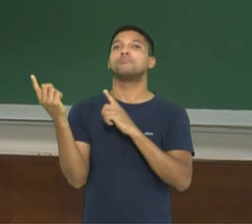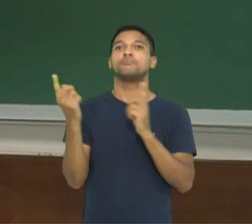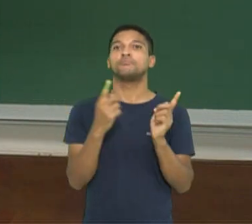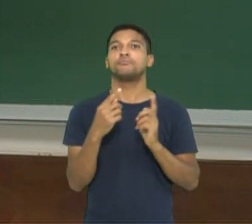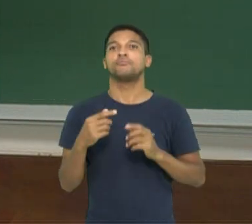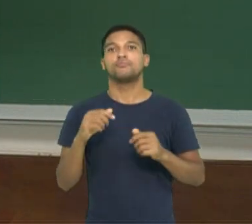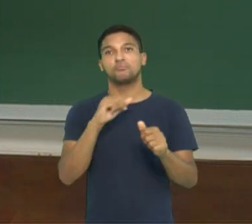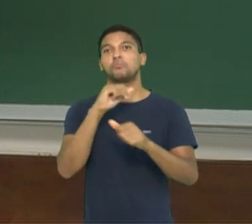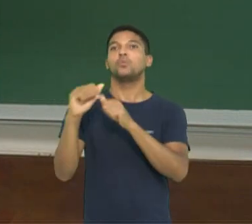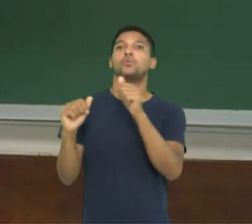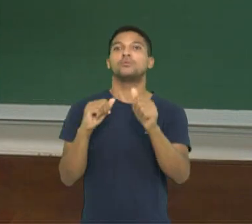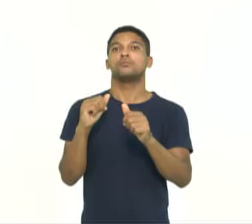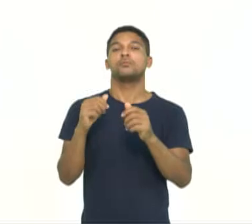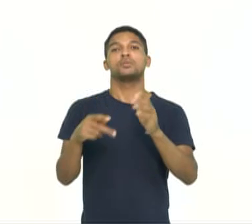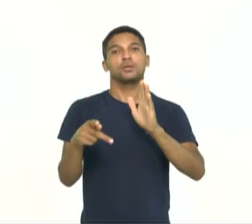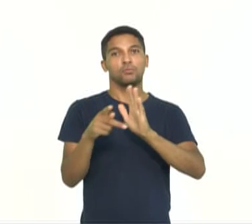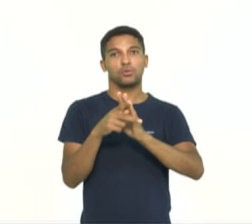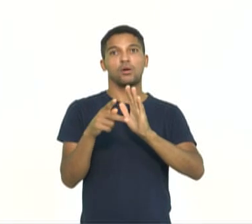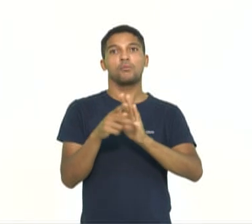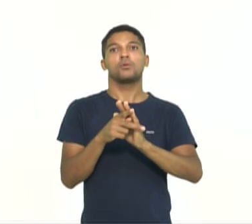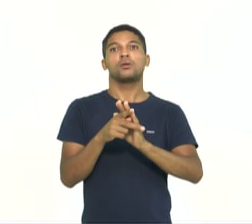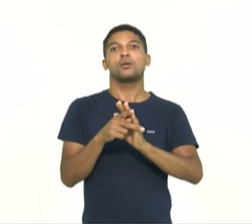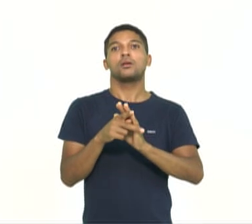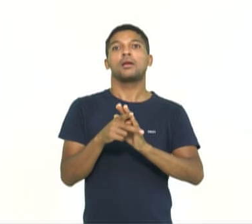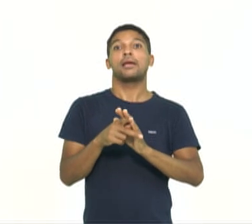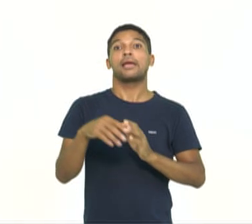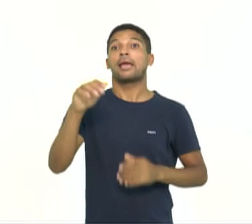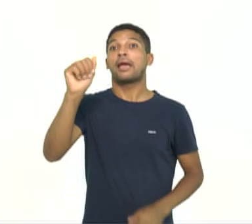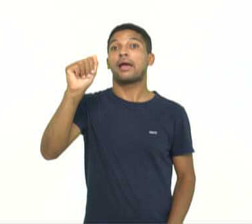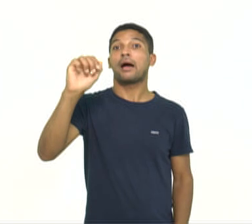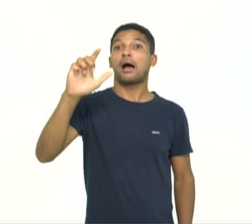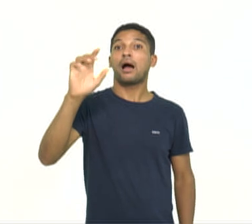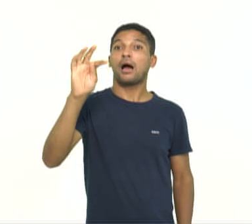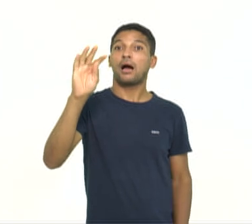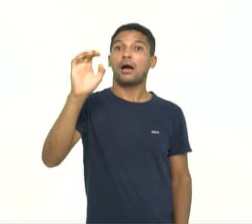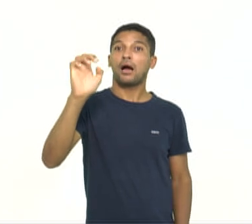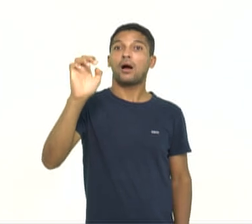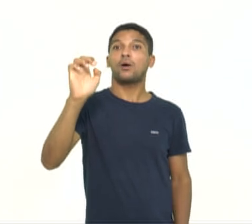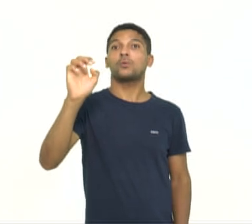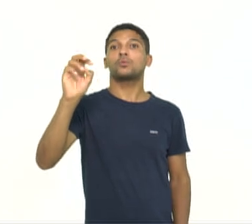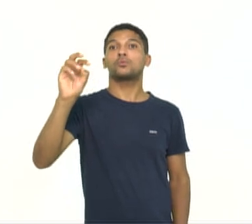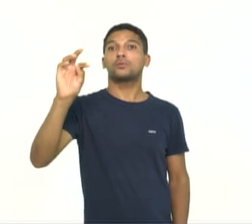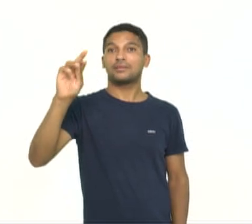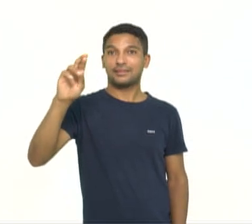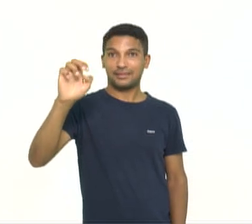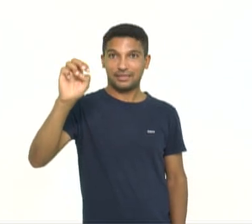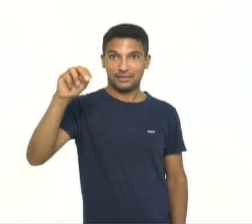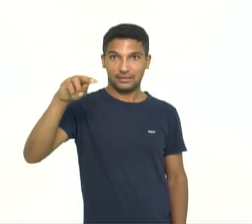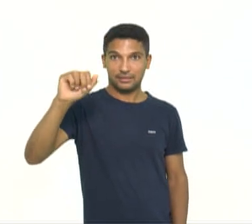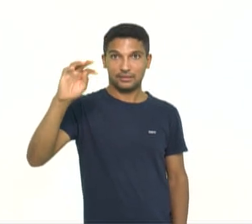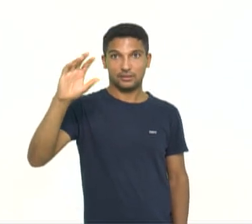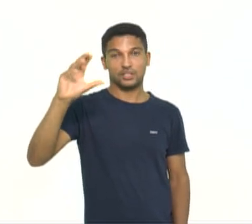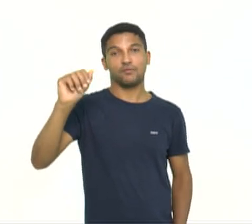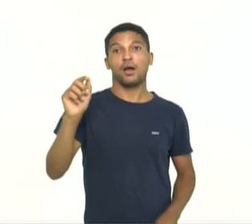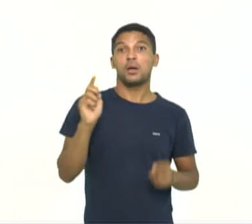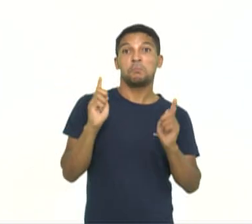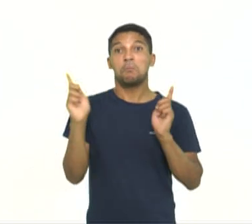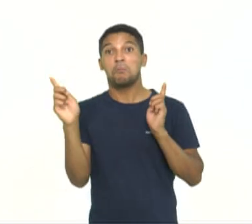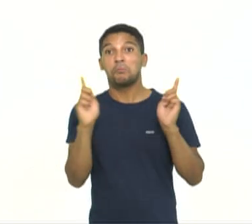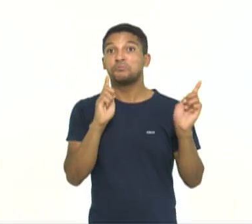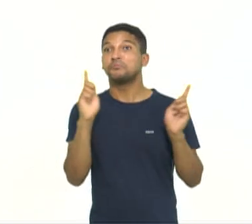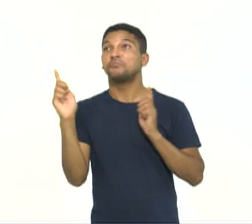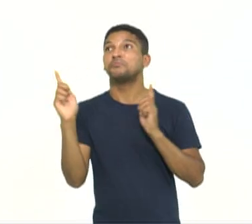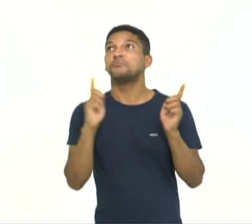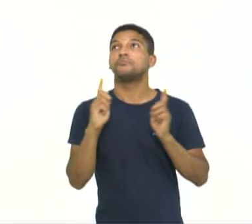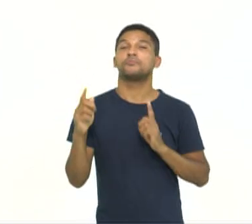tem que é uma coordenada sindética alternativa quando temos essas conjunções, né? Para as conclusivas, nós temos